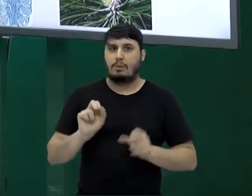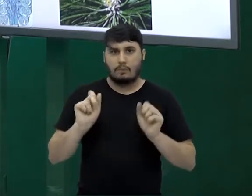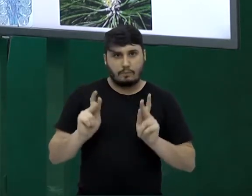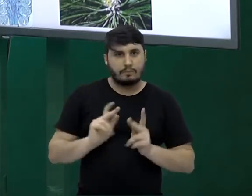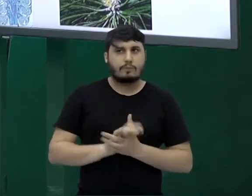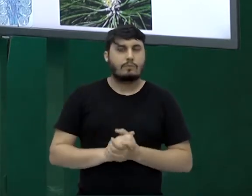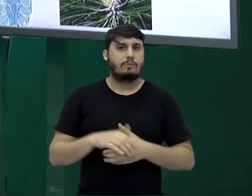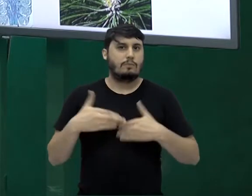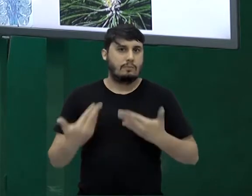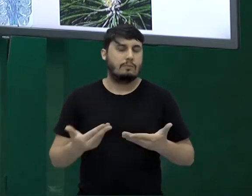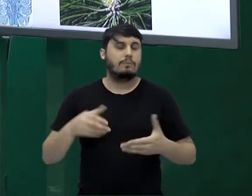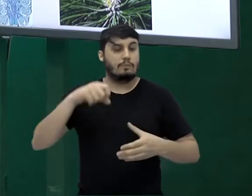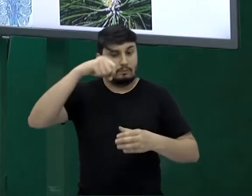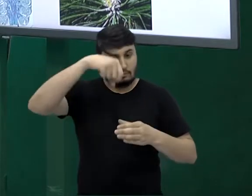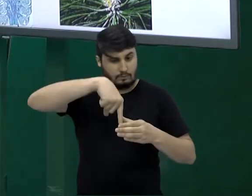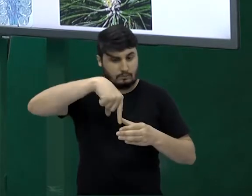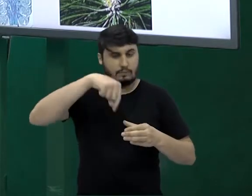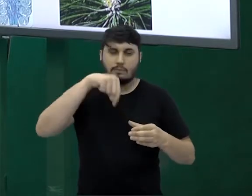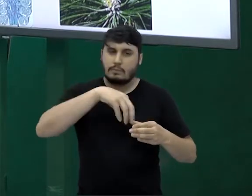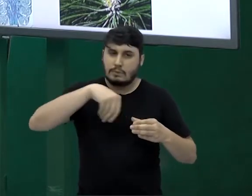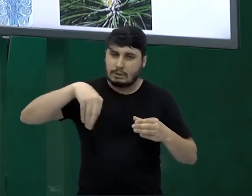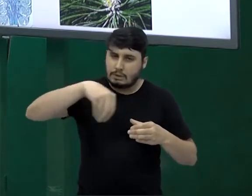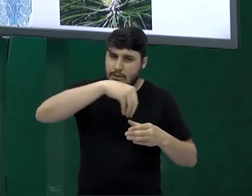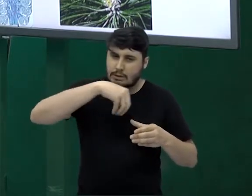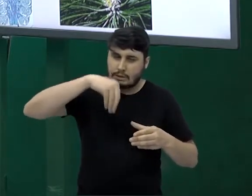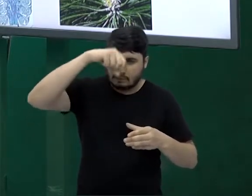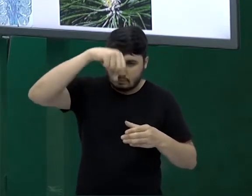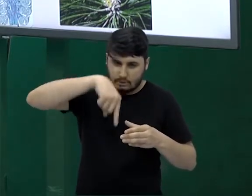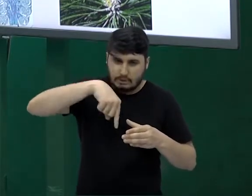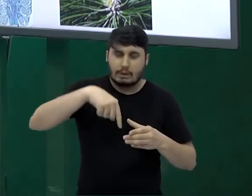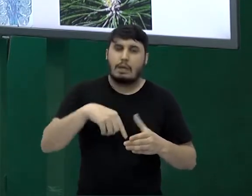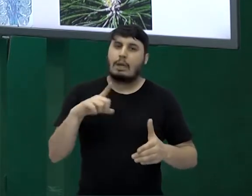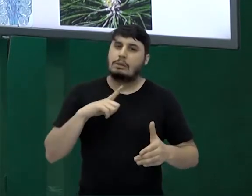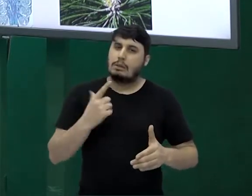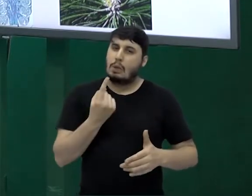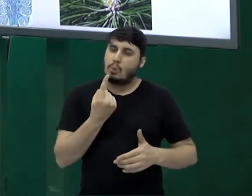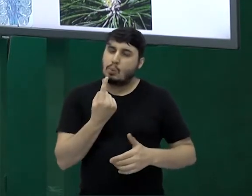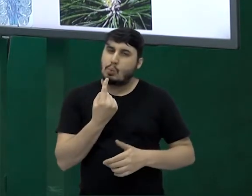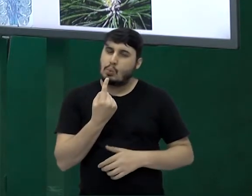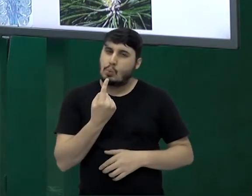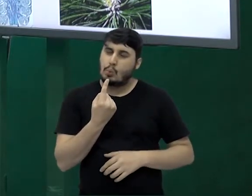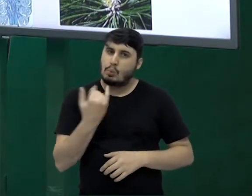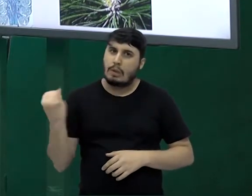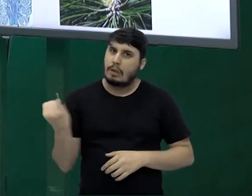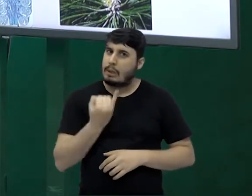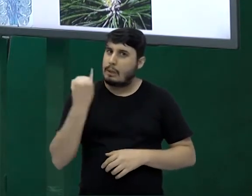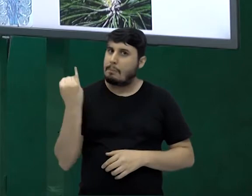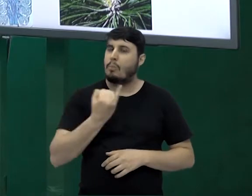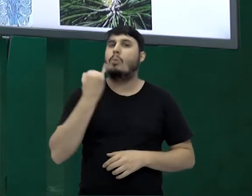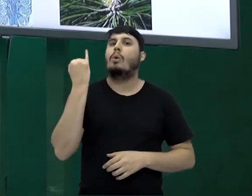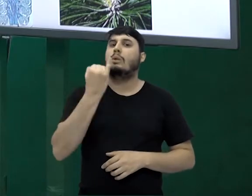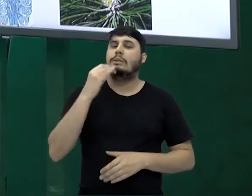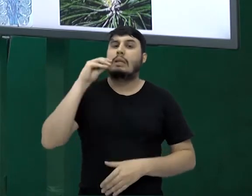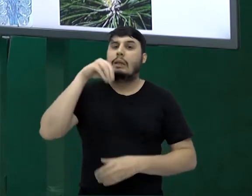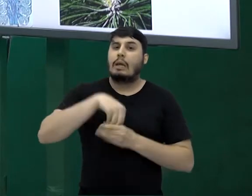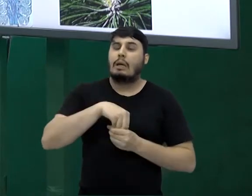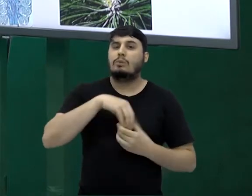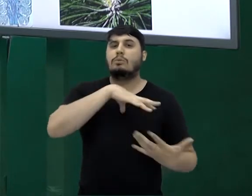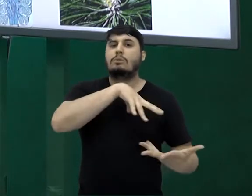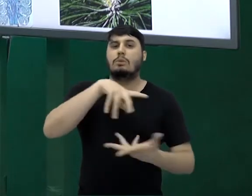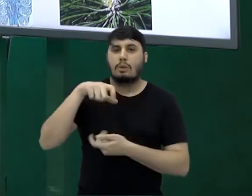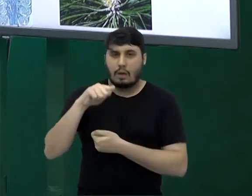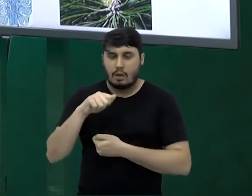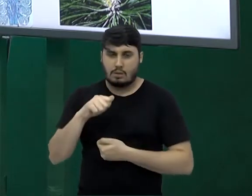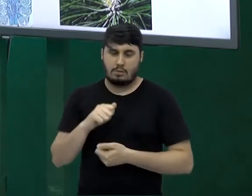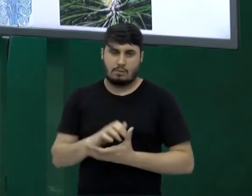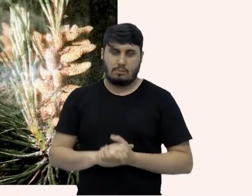aí, com a semente, tem um outro ponto chave no desenvolvimento das plantas no ambiente